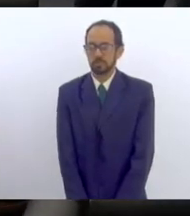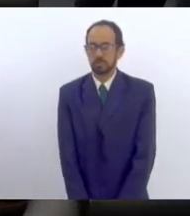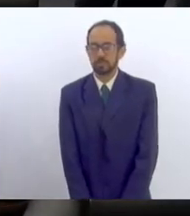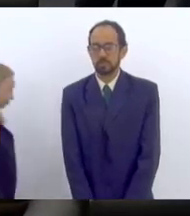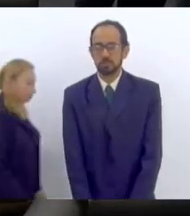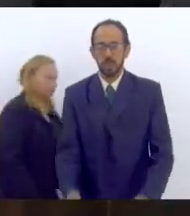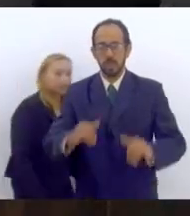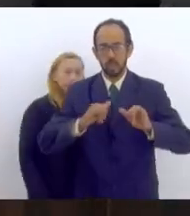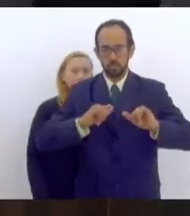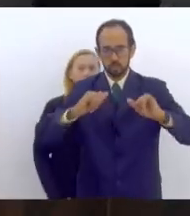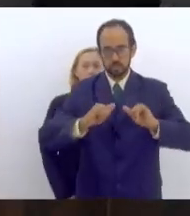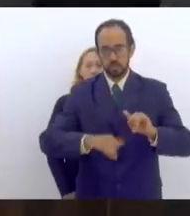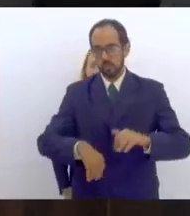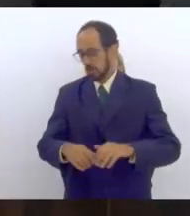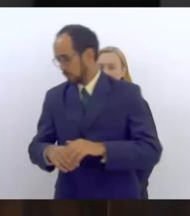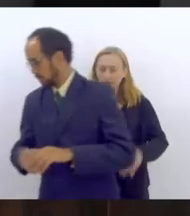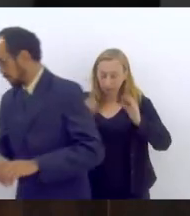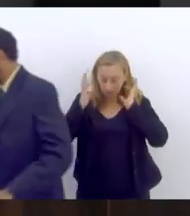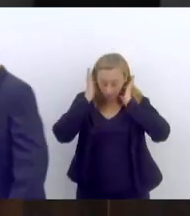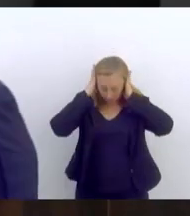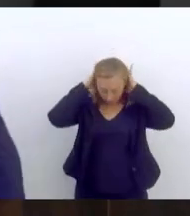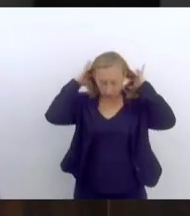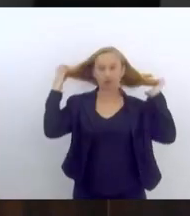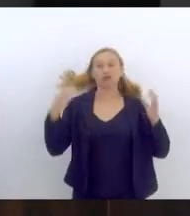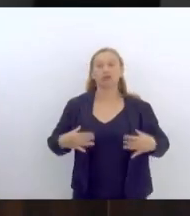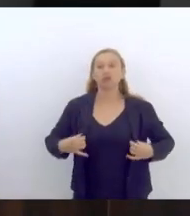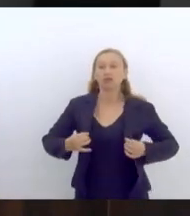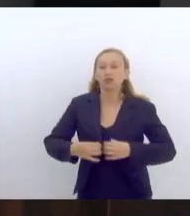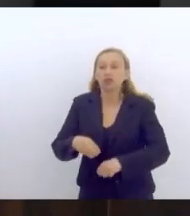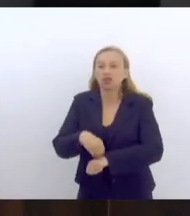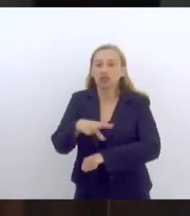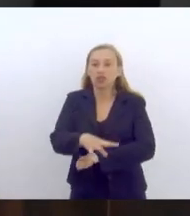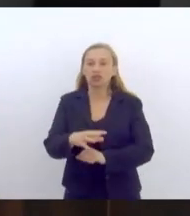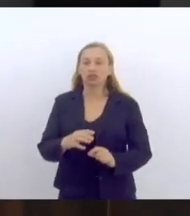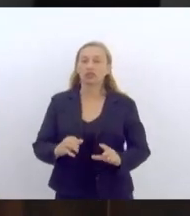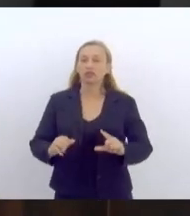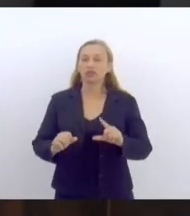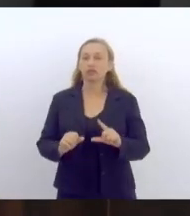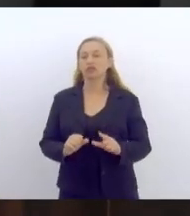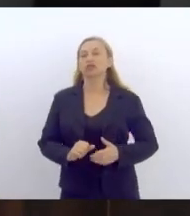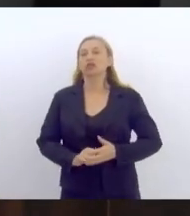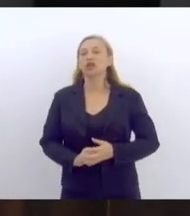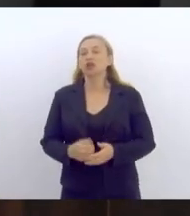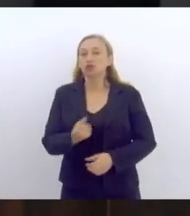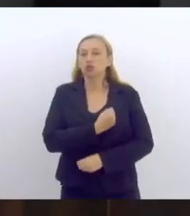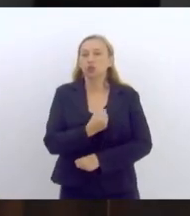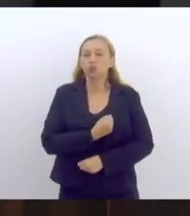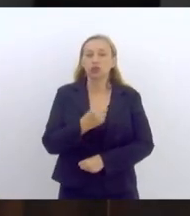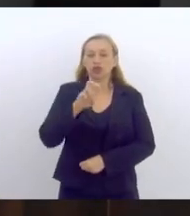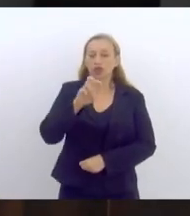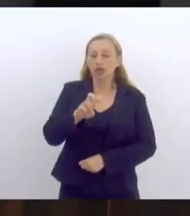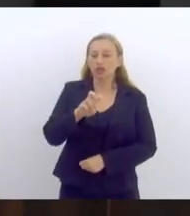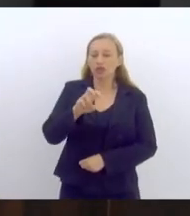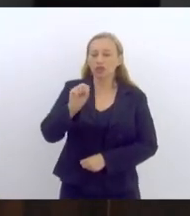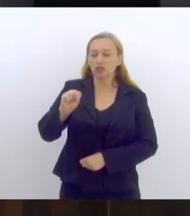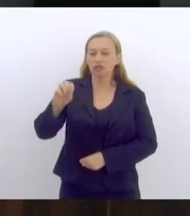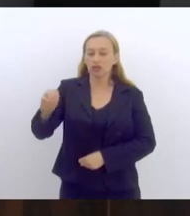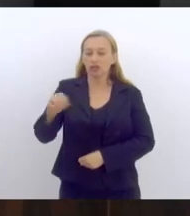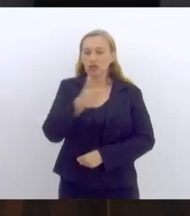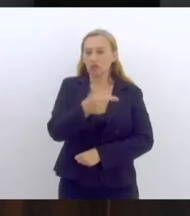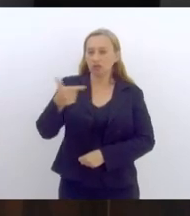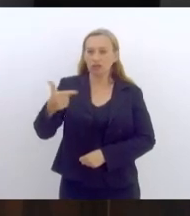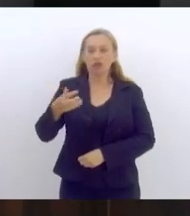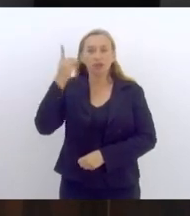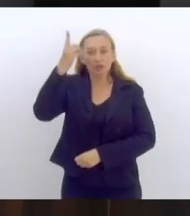Anuncio. Em redação final, assim emendada. Indicação legislativa número 580 de 2022, de autoria